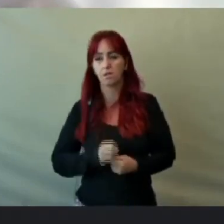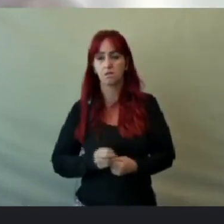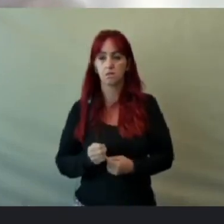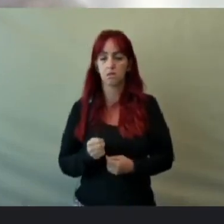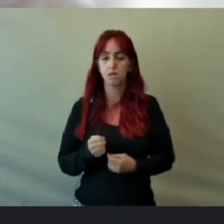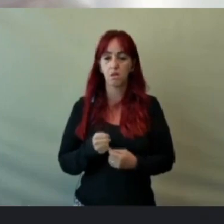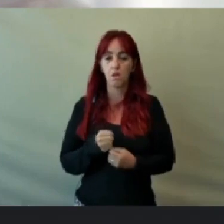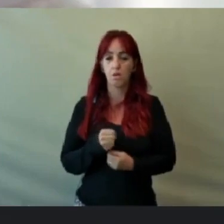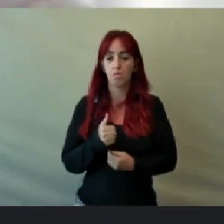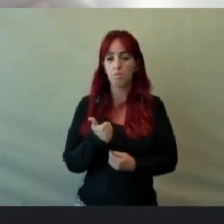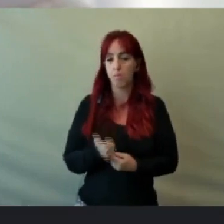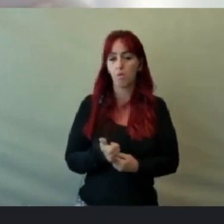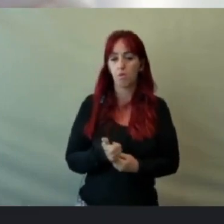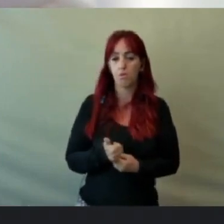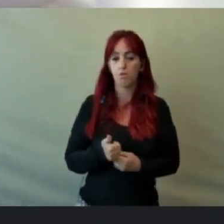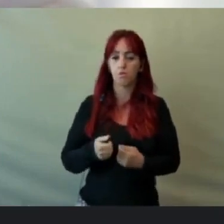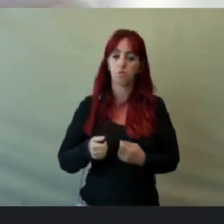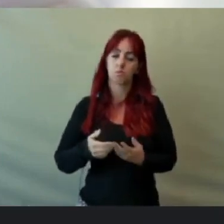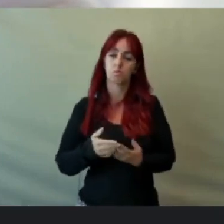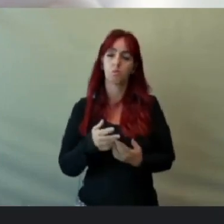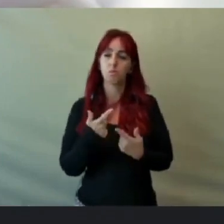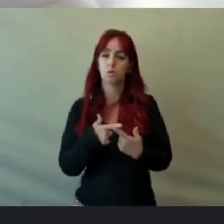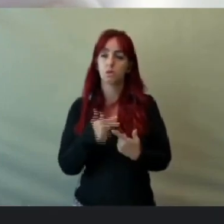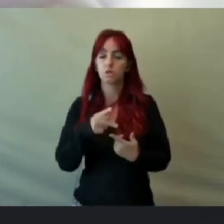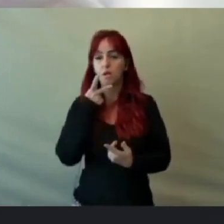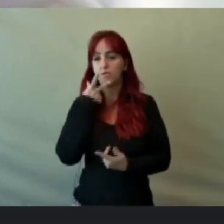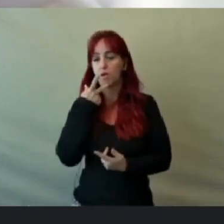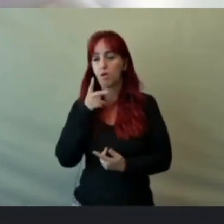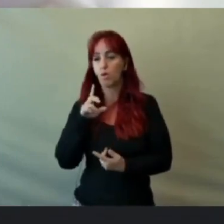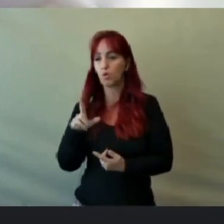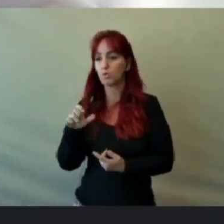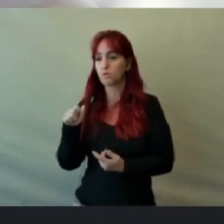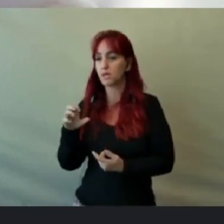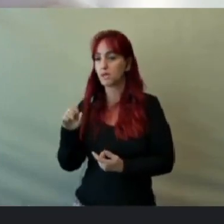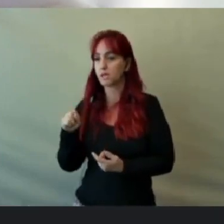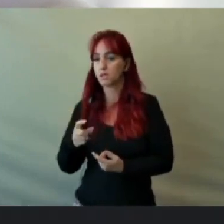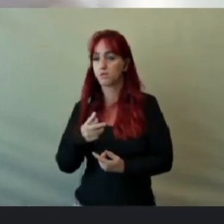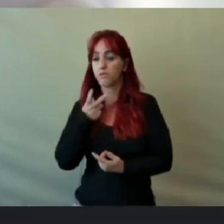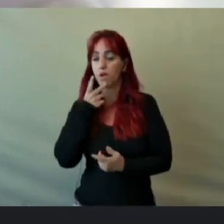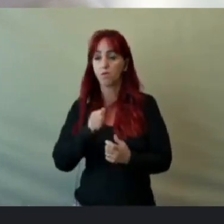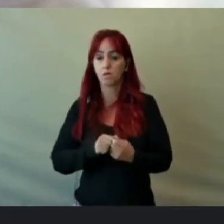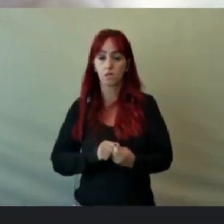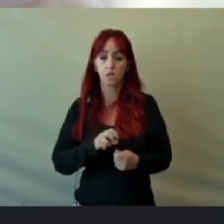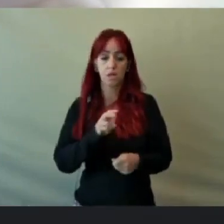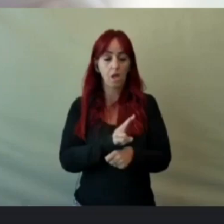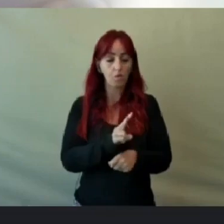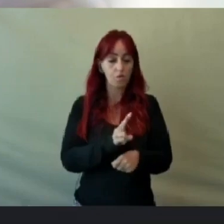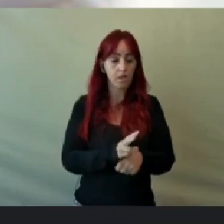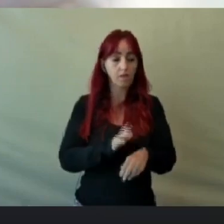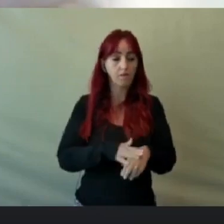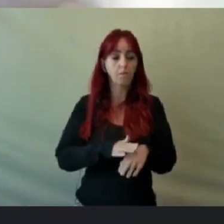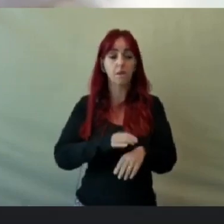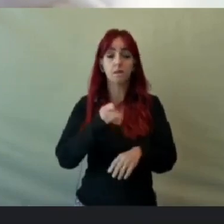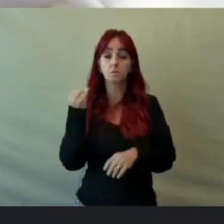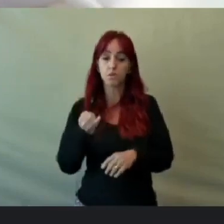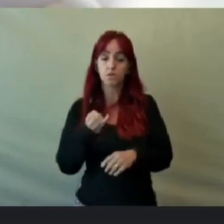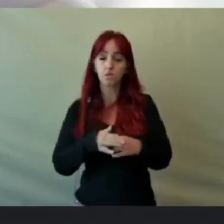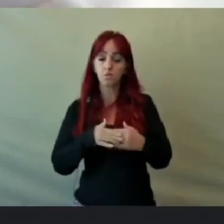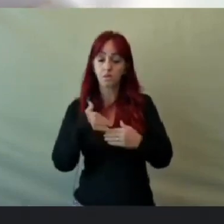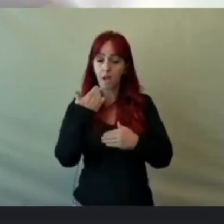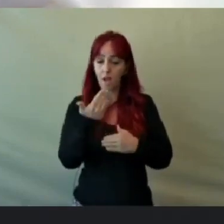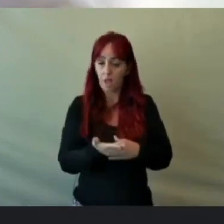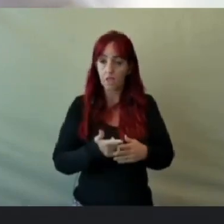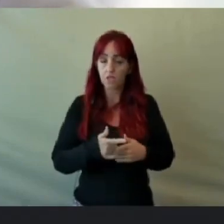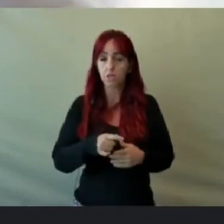abrangente como bem disse a Lussandra o cuidado da pessoa idosa ele vai muito além de tomar remédio de alimentar ele é muito